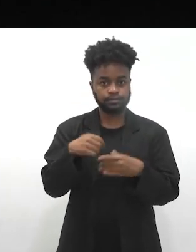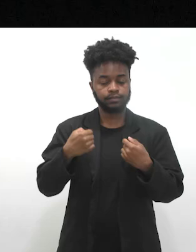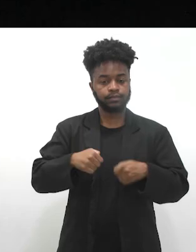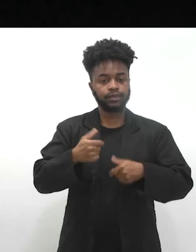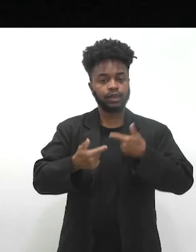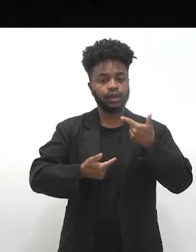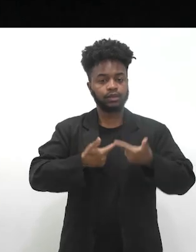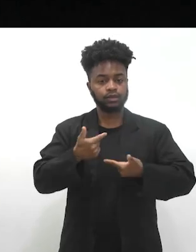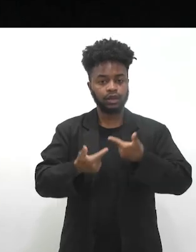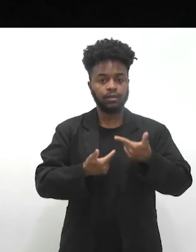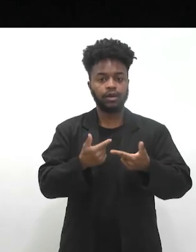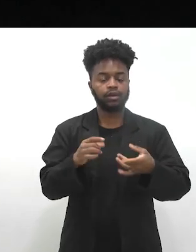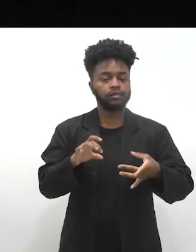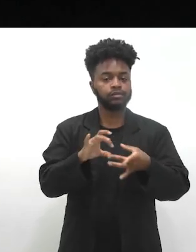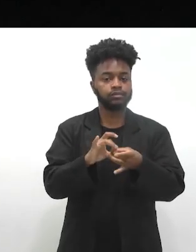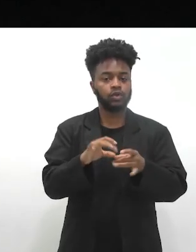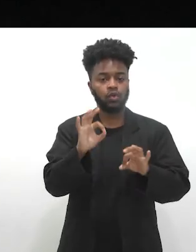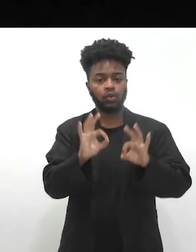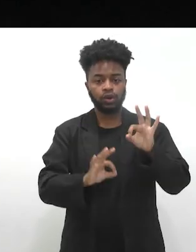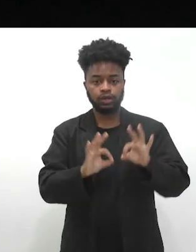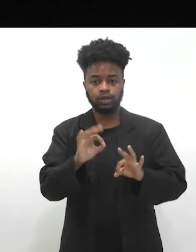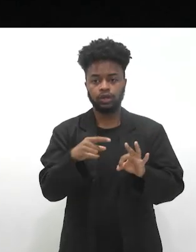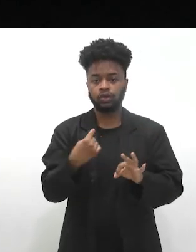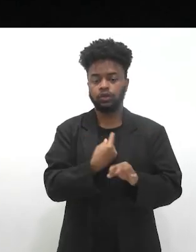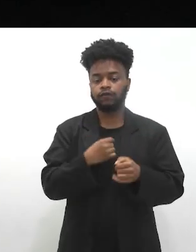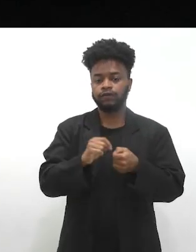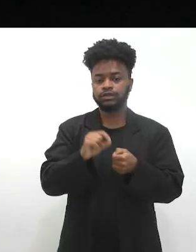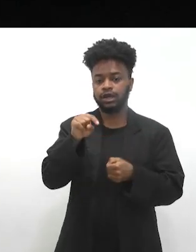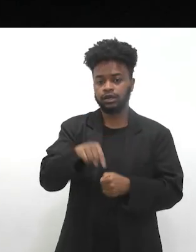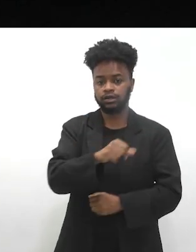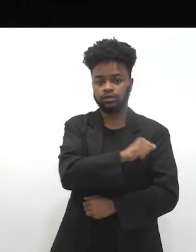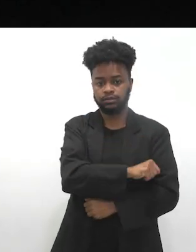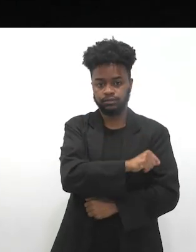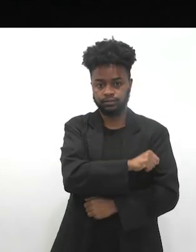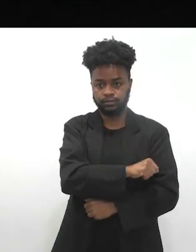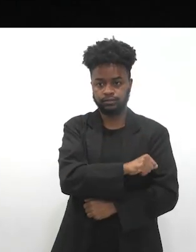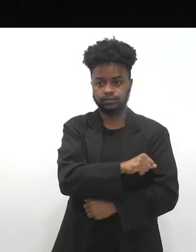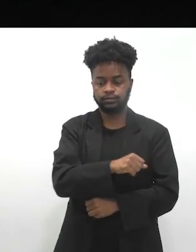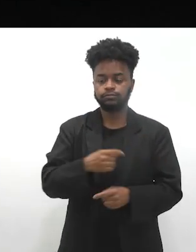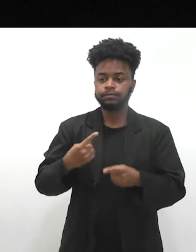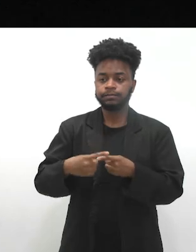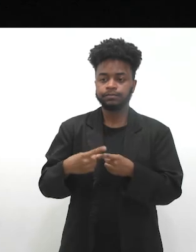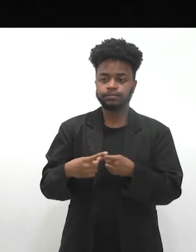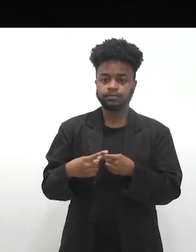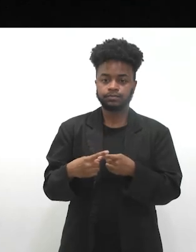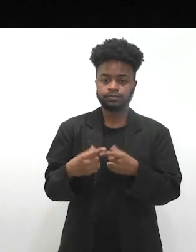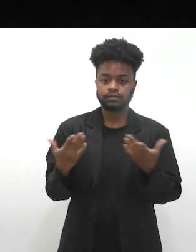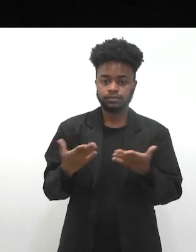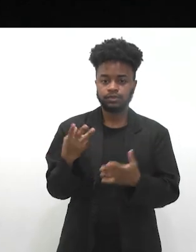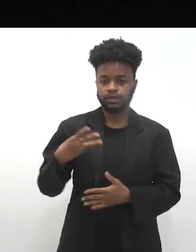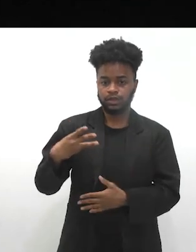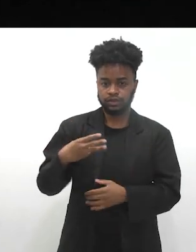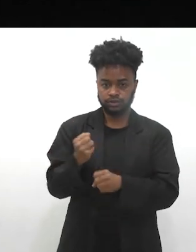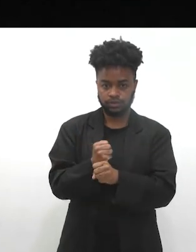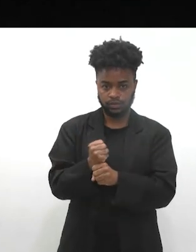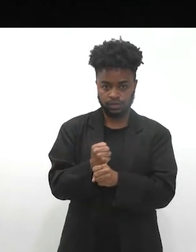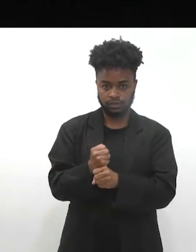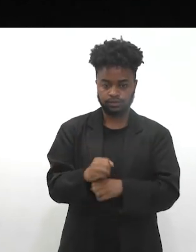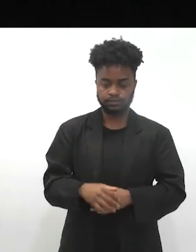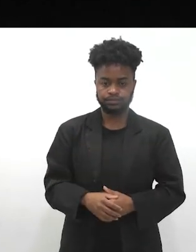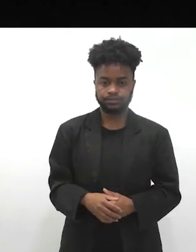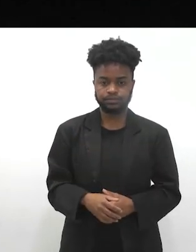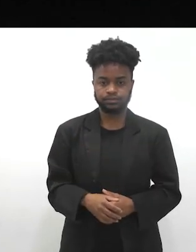é trabalhar com essa sistematização que estamos fazendo para o Estado do Rio de Janeiro, já estamos vamos para o terceiro ano